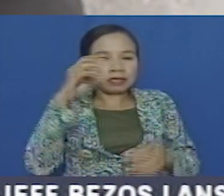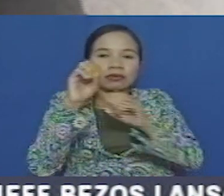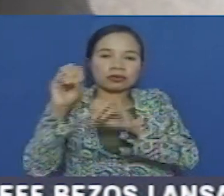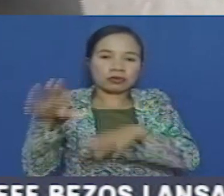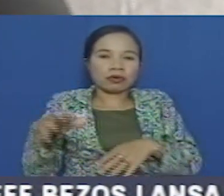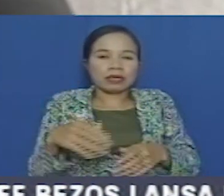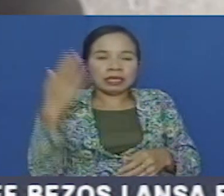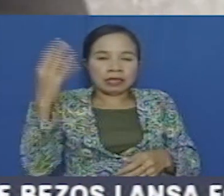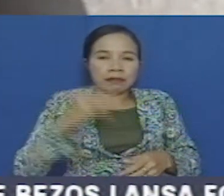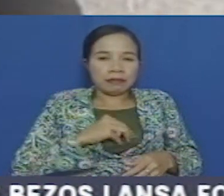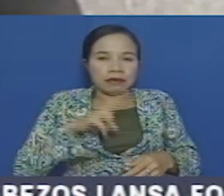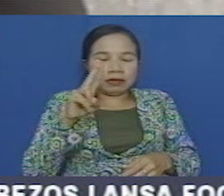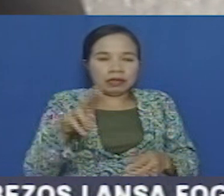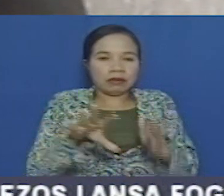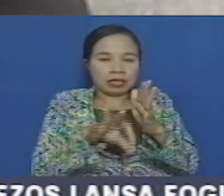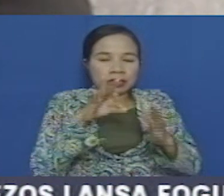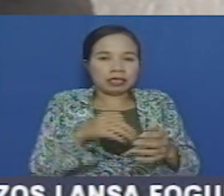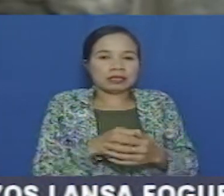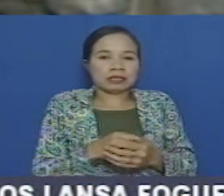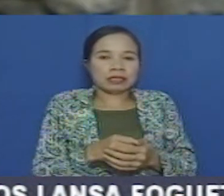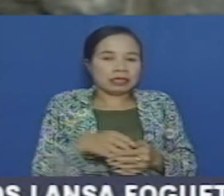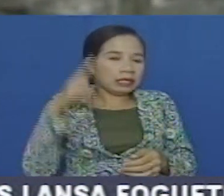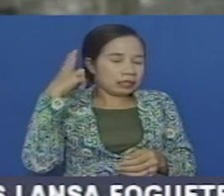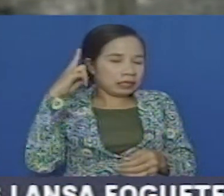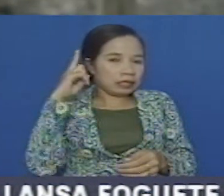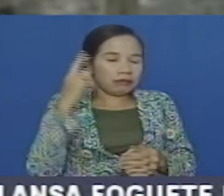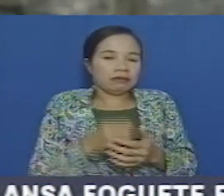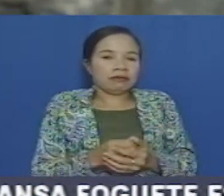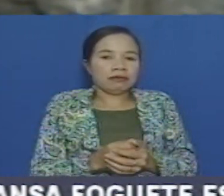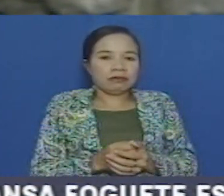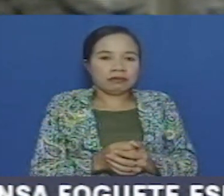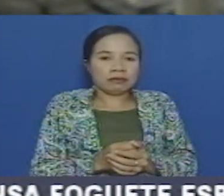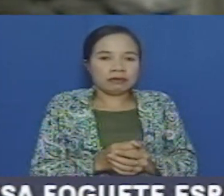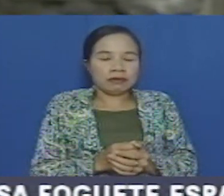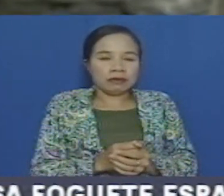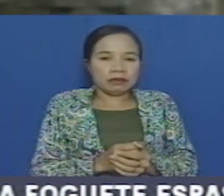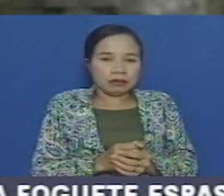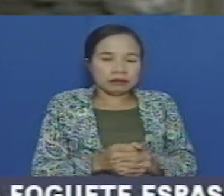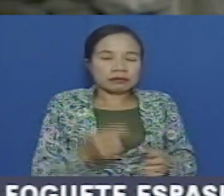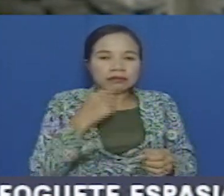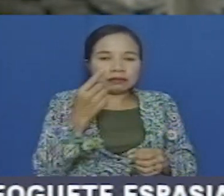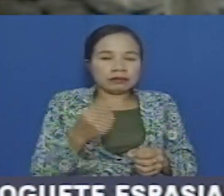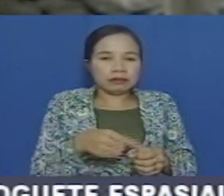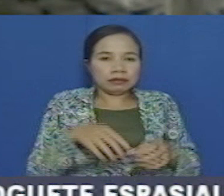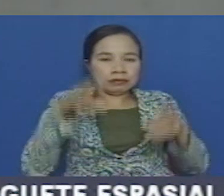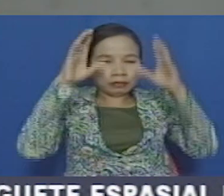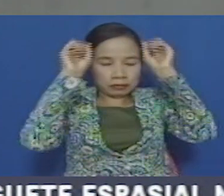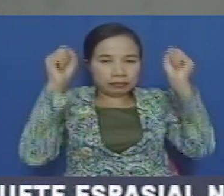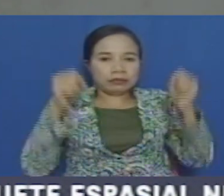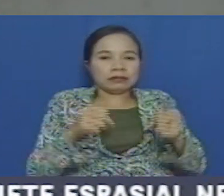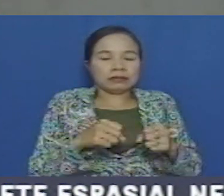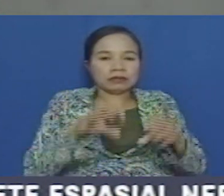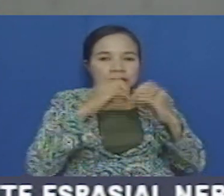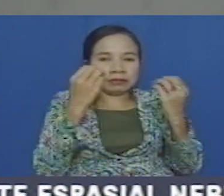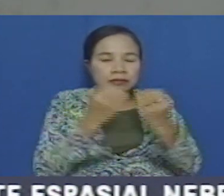Soy Ihaman Lewana, nebe Retan Rossi, Moisés Santos Araújo. Hatambane, presidente Rede Feito